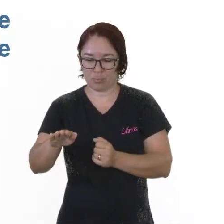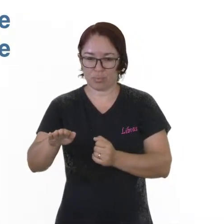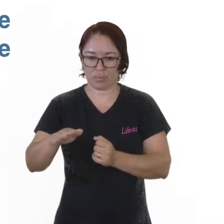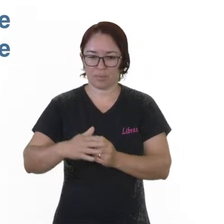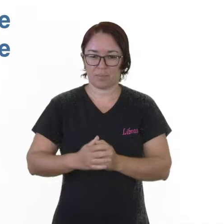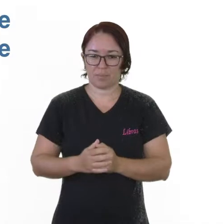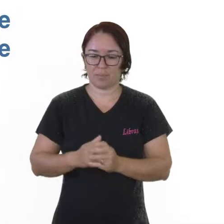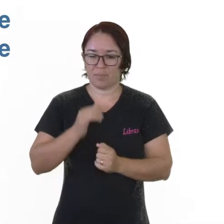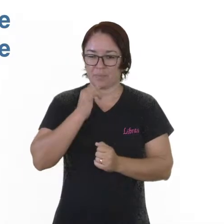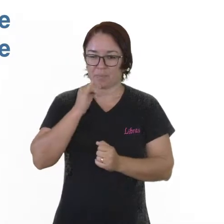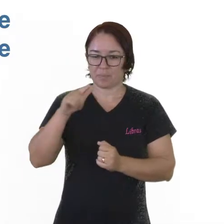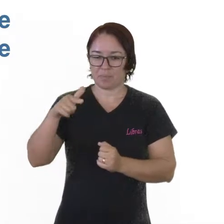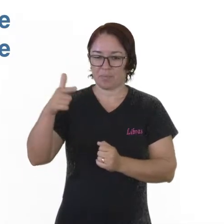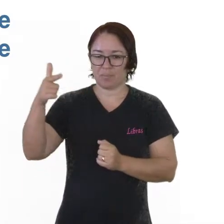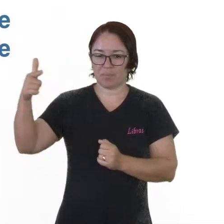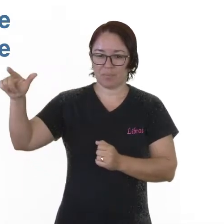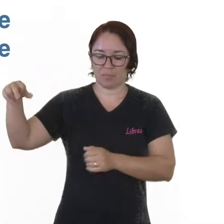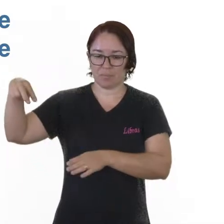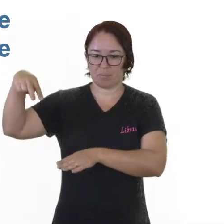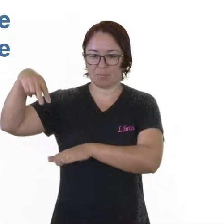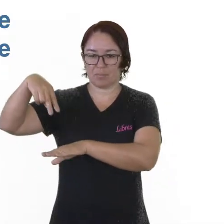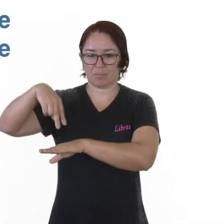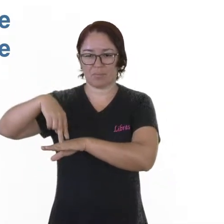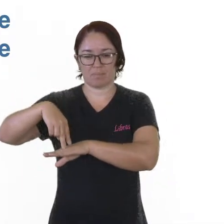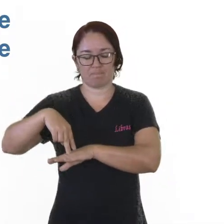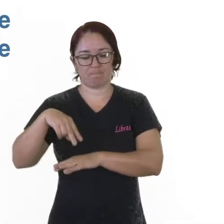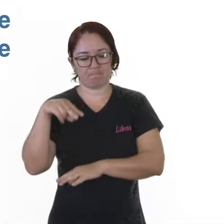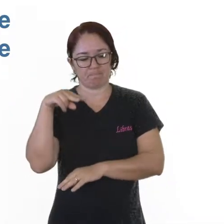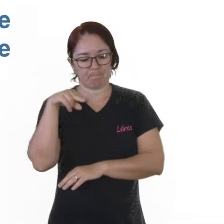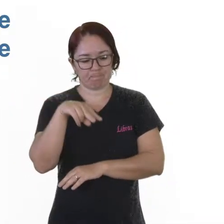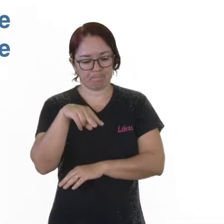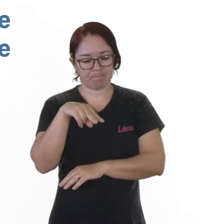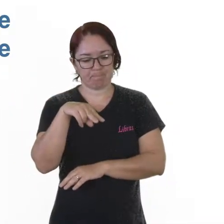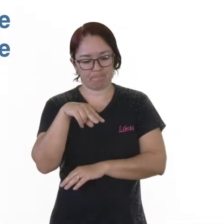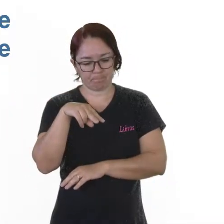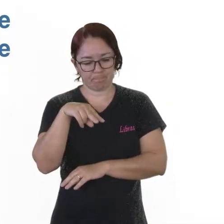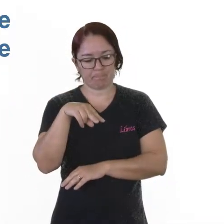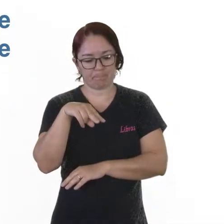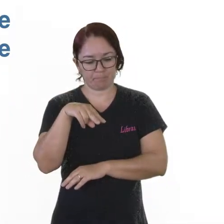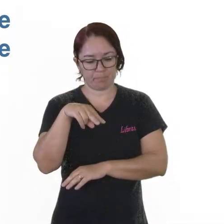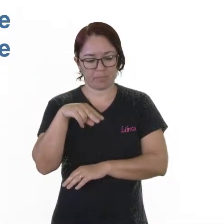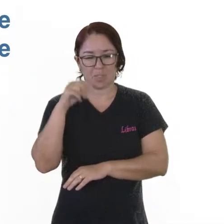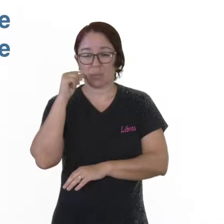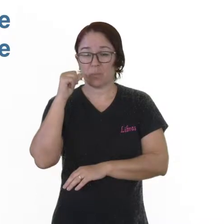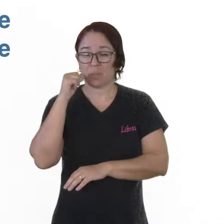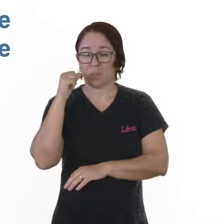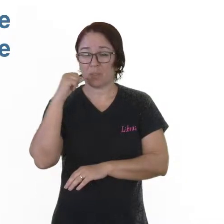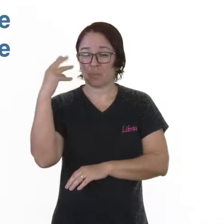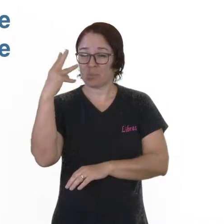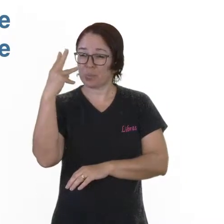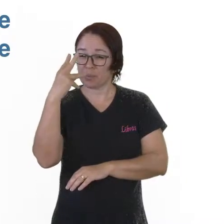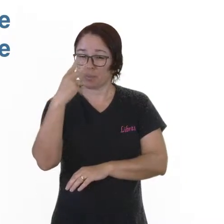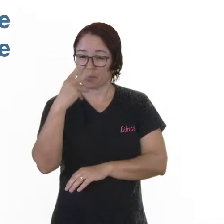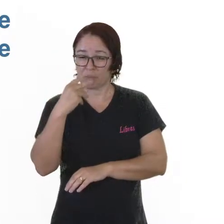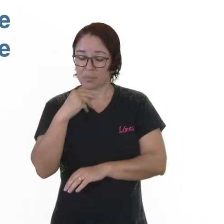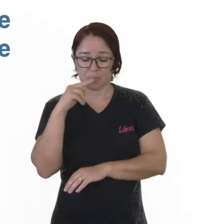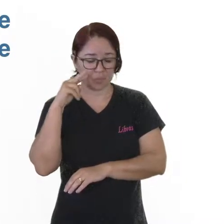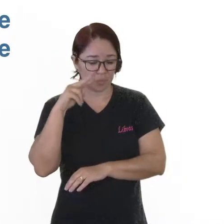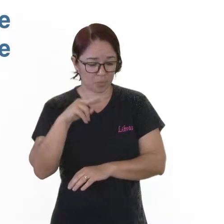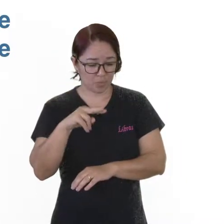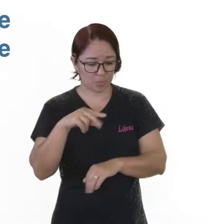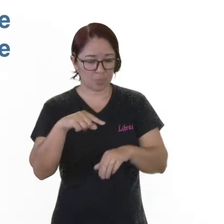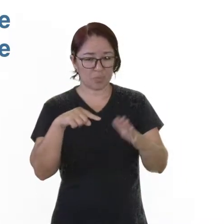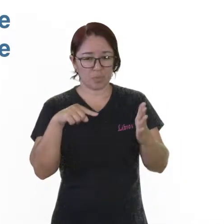olhando desconsoladamente para o pneu, uma moça muito bonita. Tão bonita que